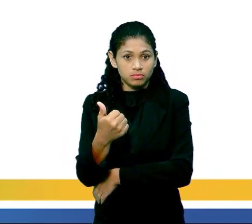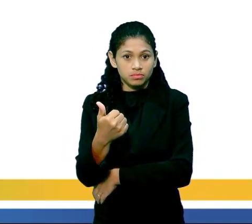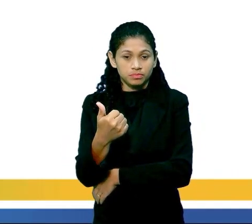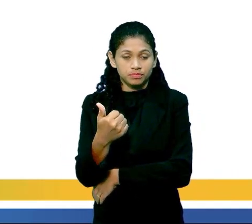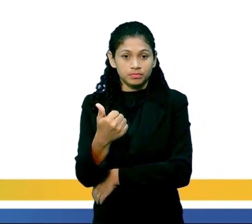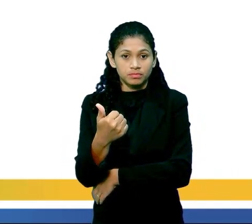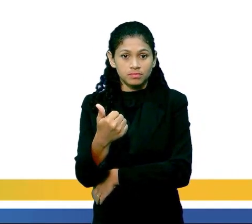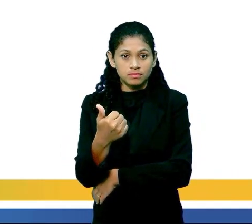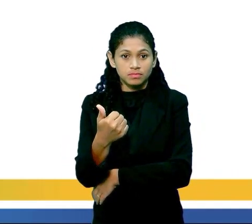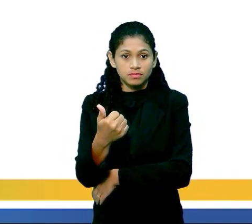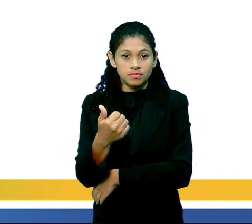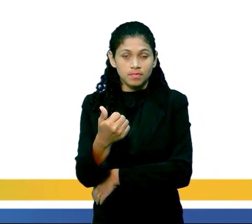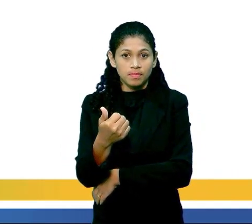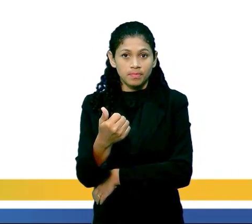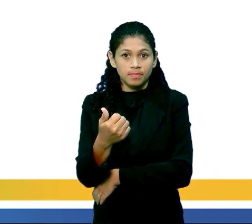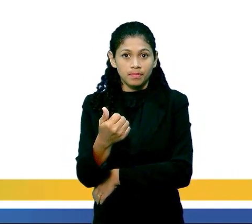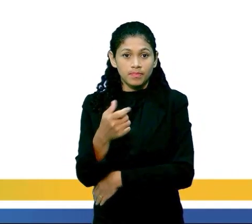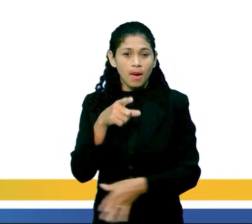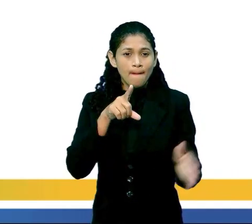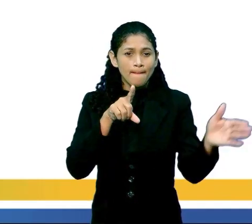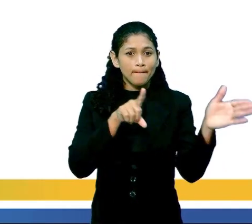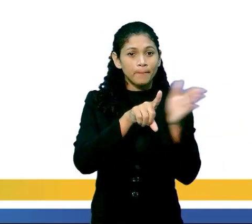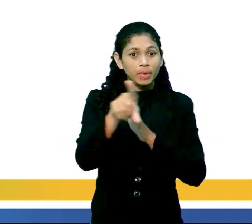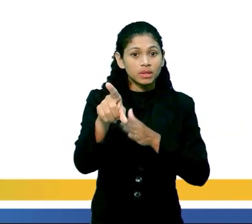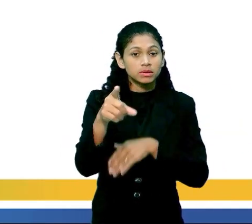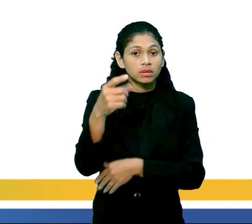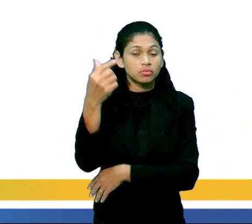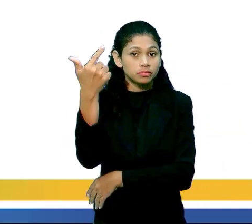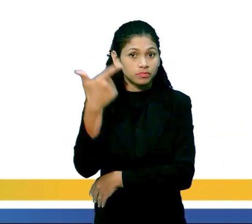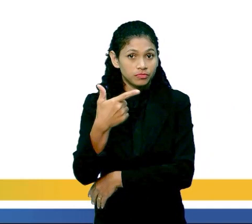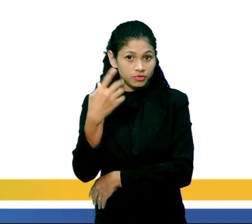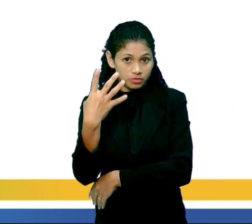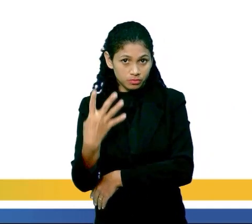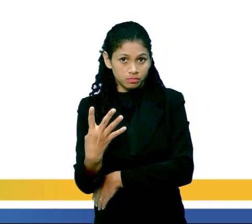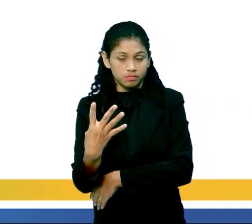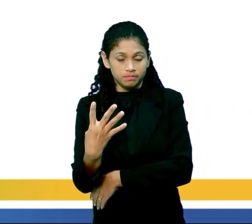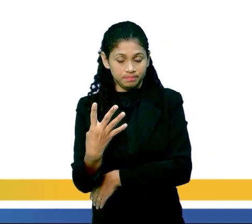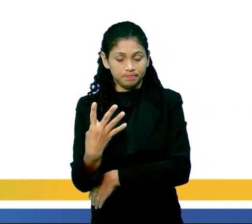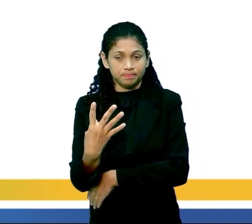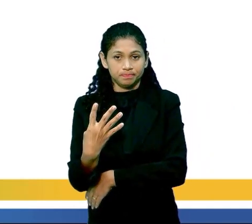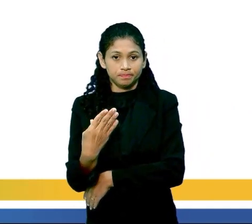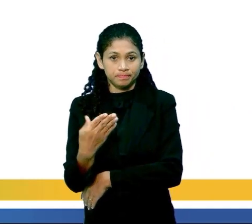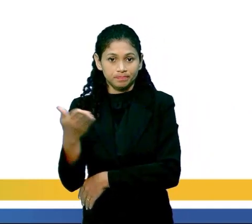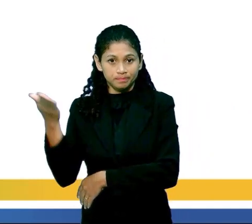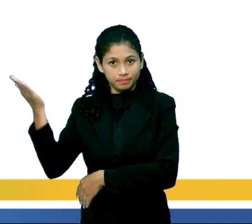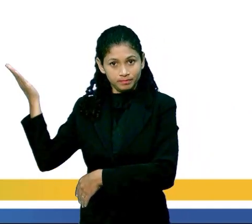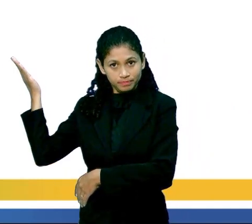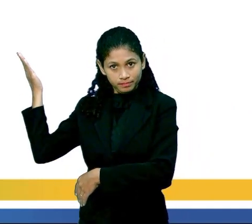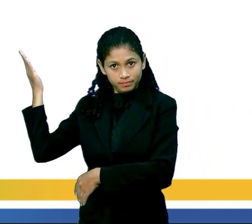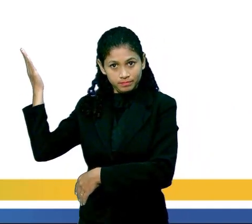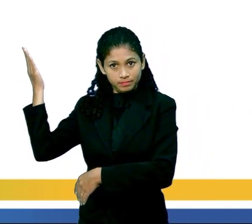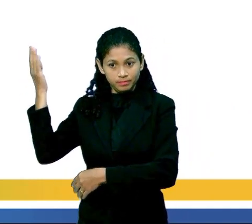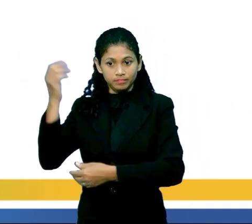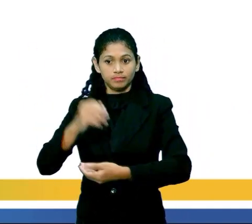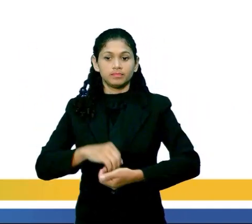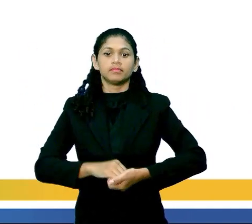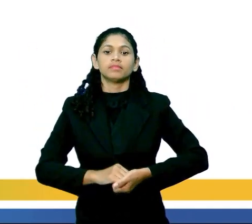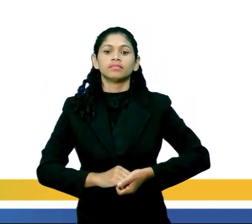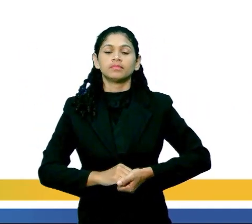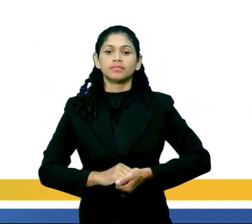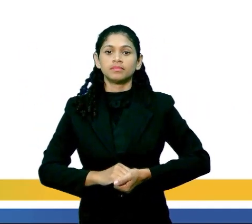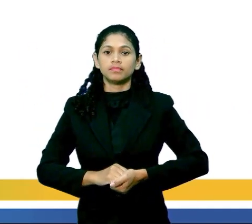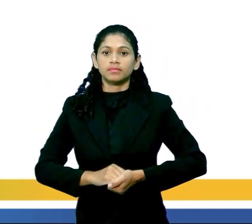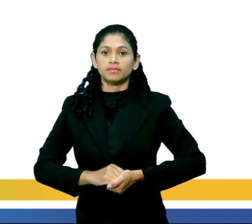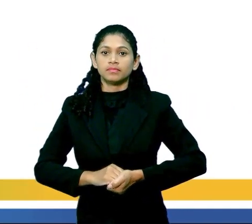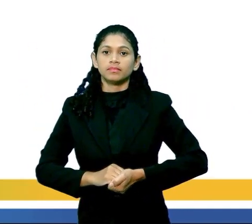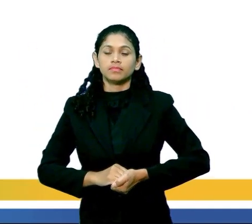página 191. E o número da questão, conforme vocês estão visualizando em tela, é a